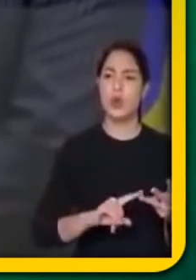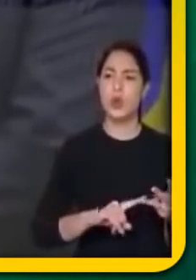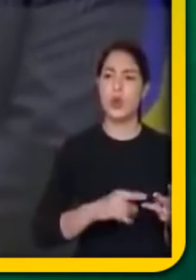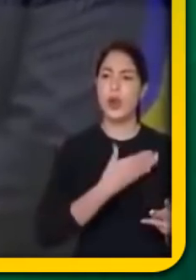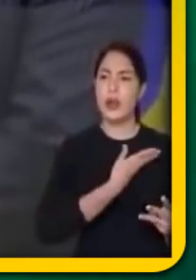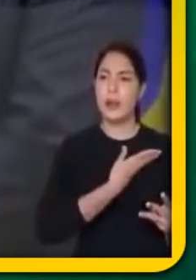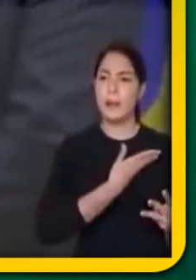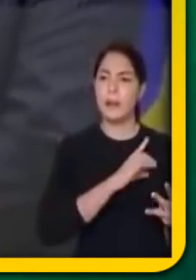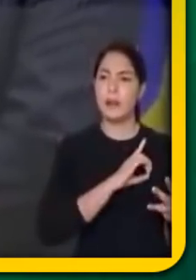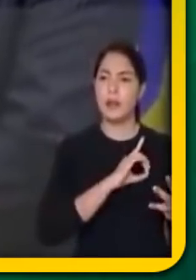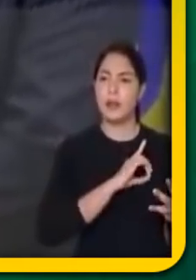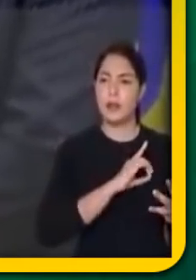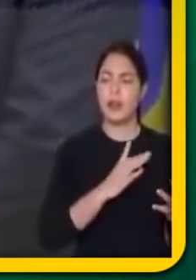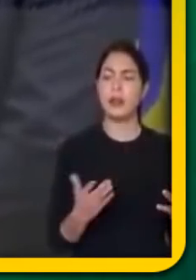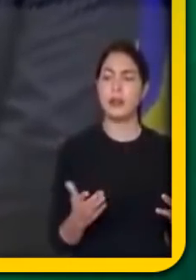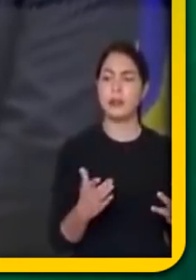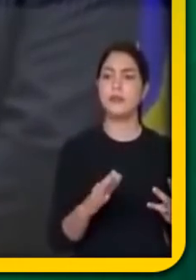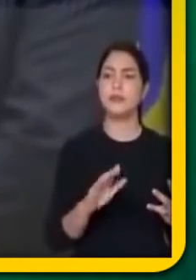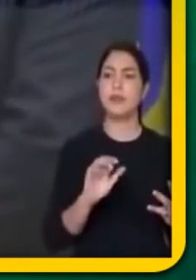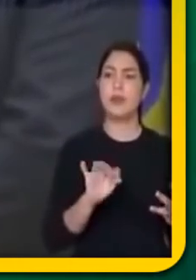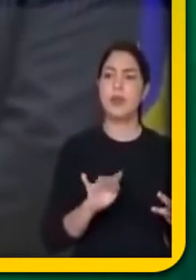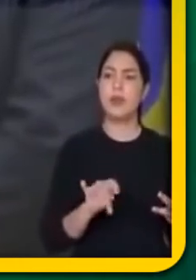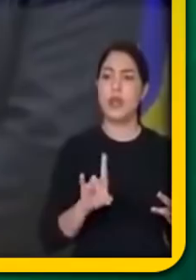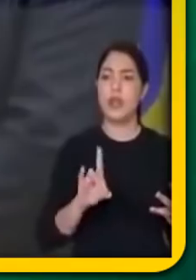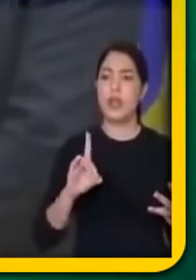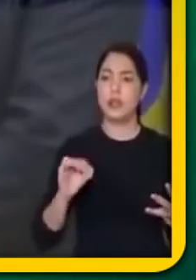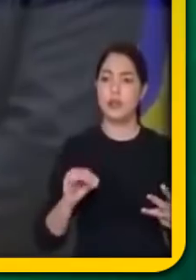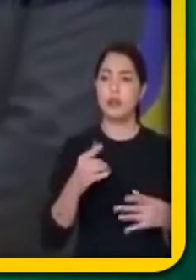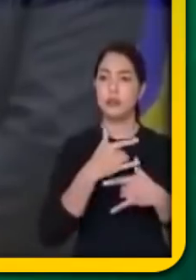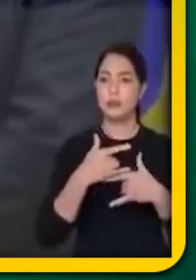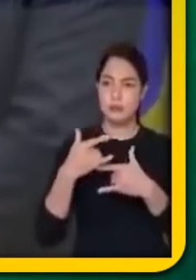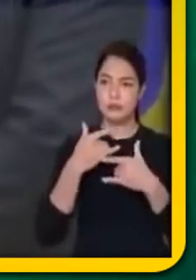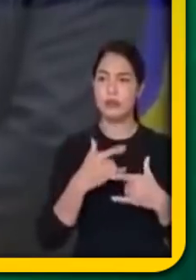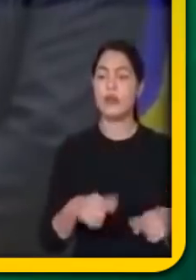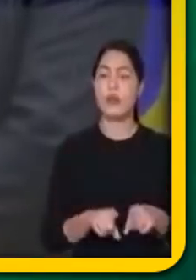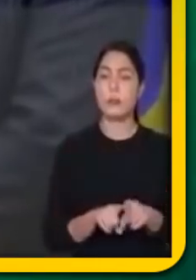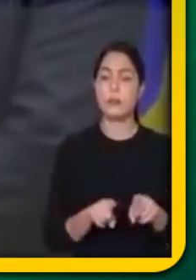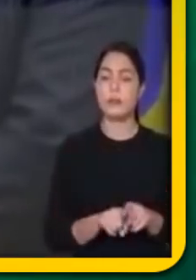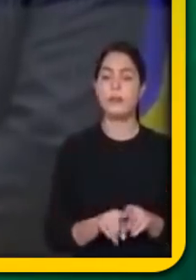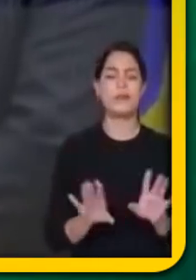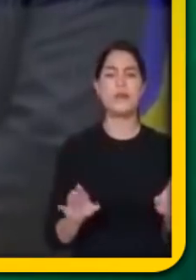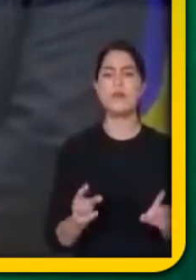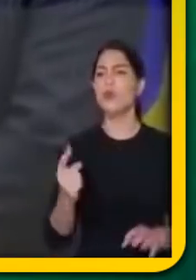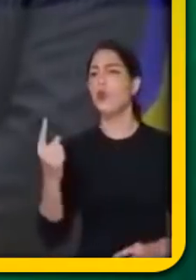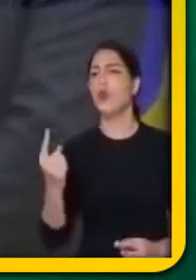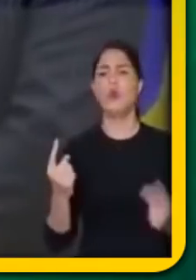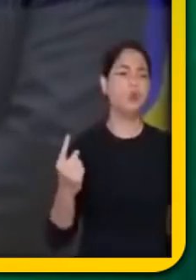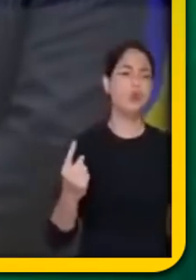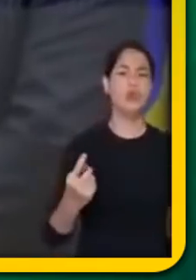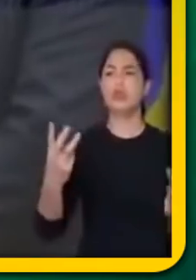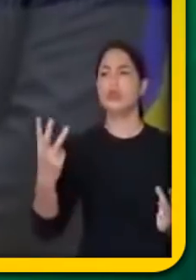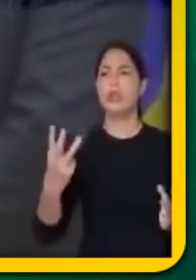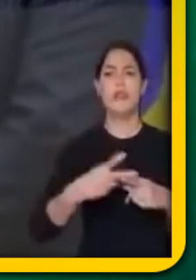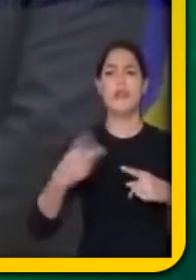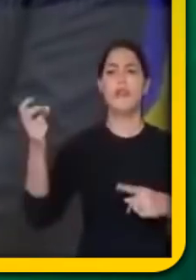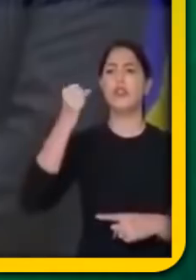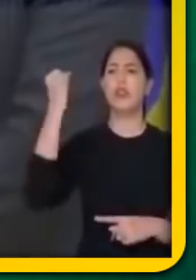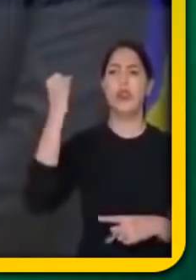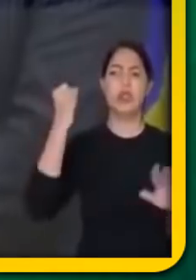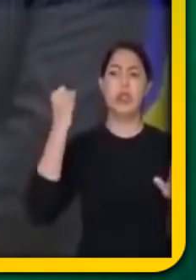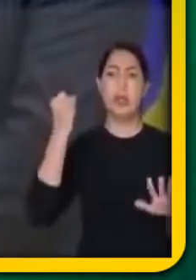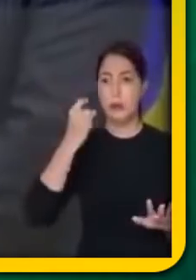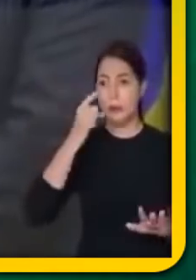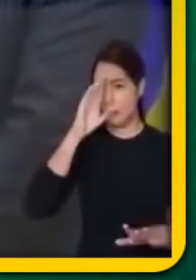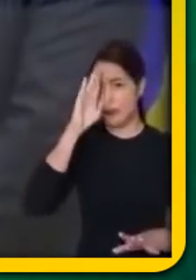Furtado também está nessa live. Então, agradecer a essa luta conjunta. Não é vitória de um, nem de dois, nem de três. Primeiro é a vitória